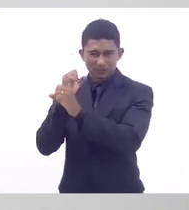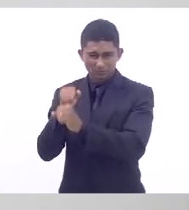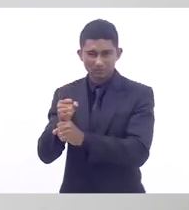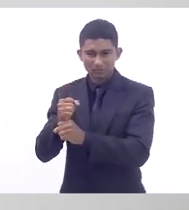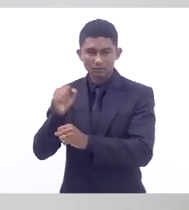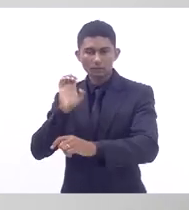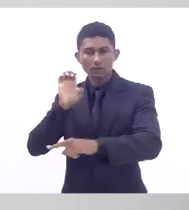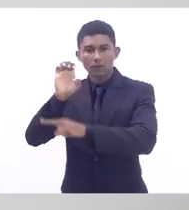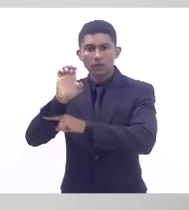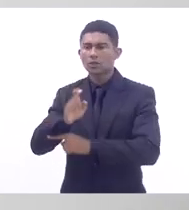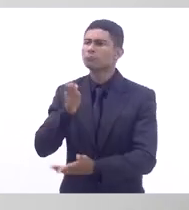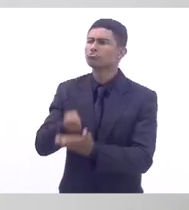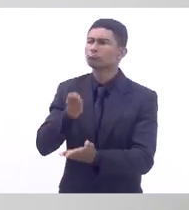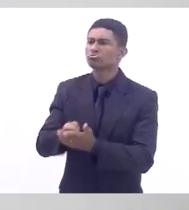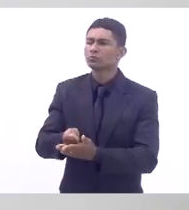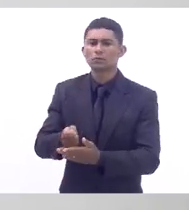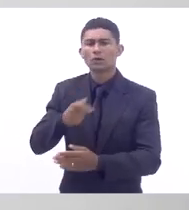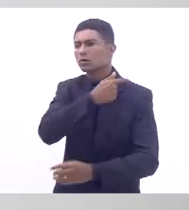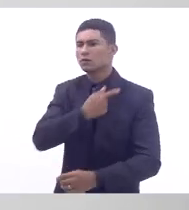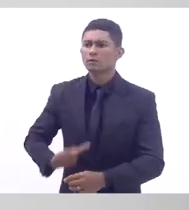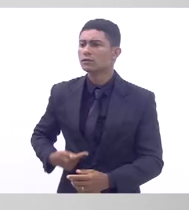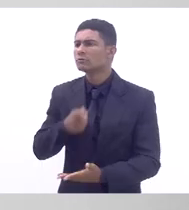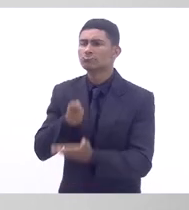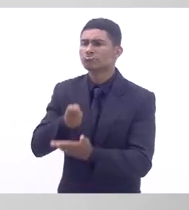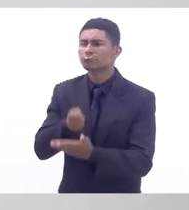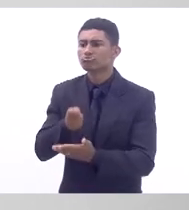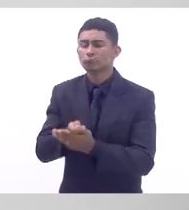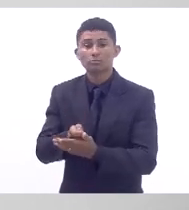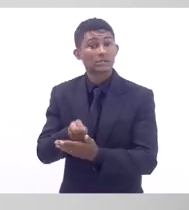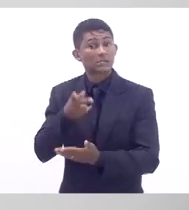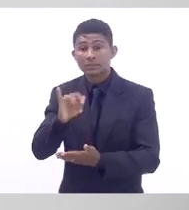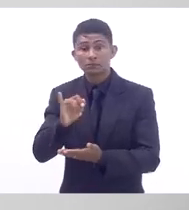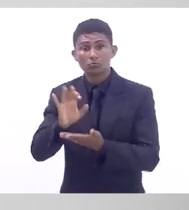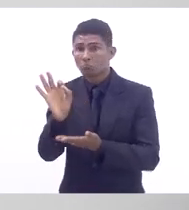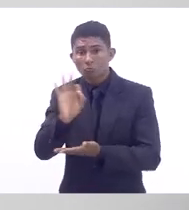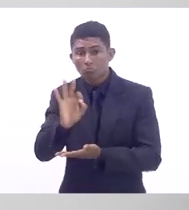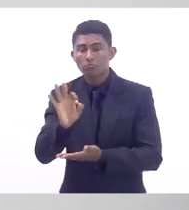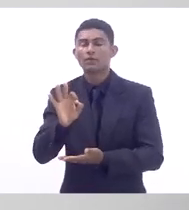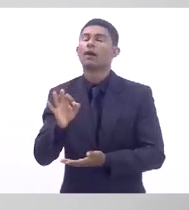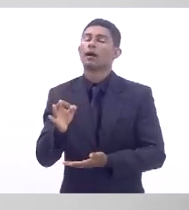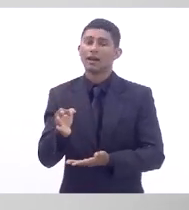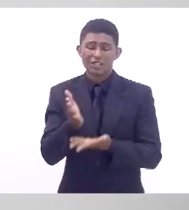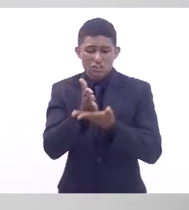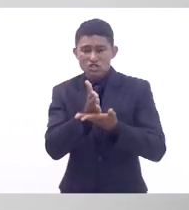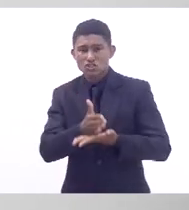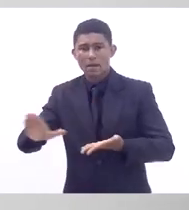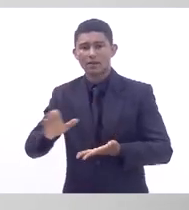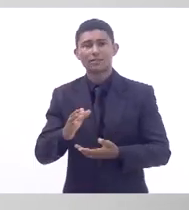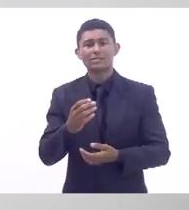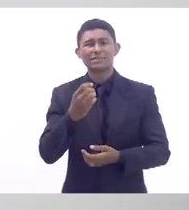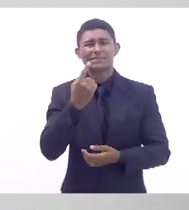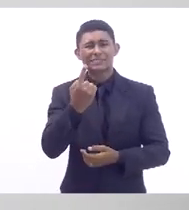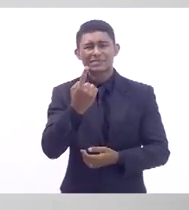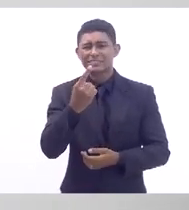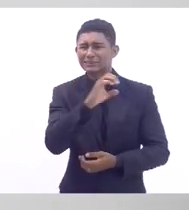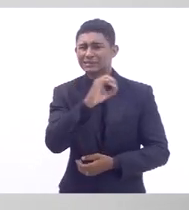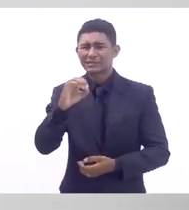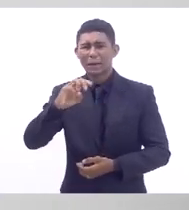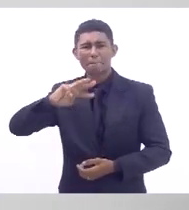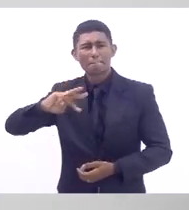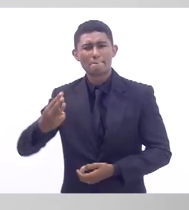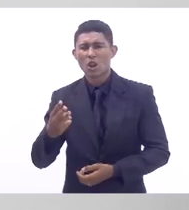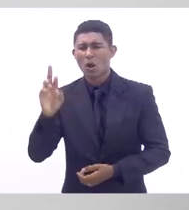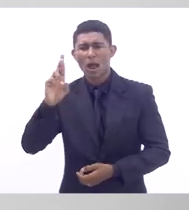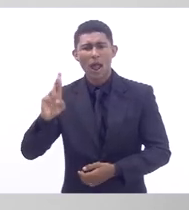o governo teria sobrado centenas de milhões de reais da educação que o governo simplesmente não ia gastar